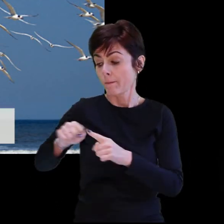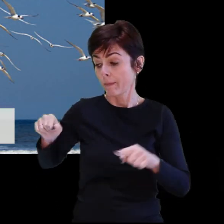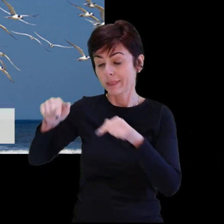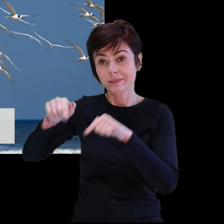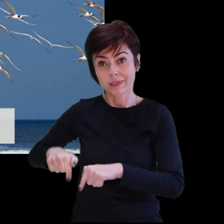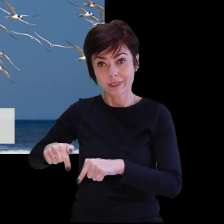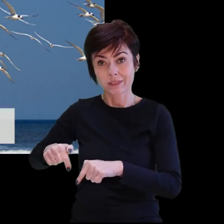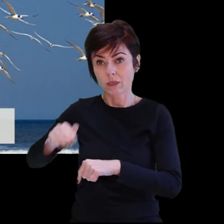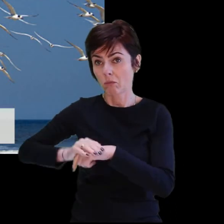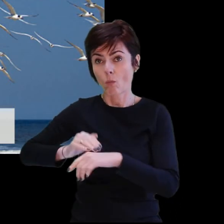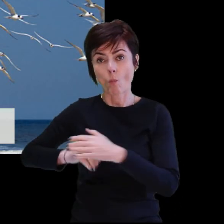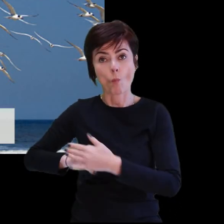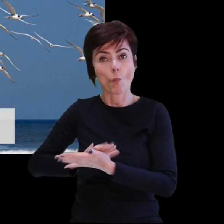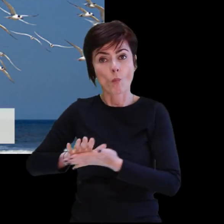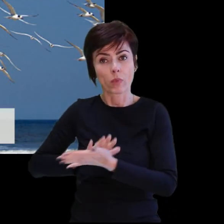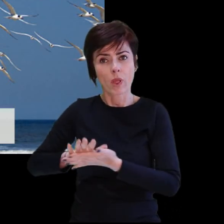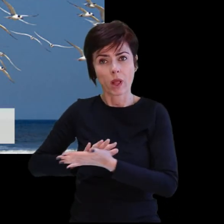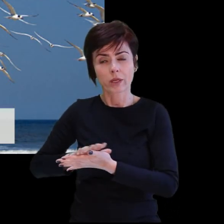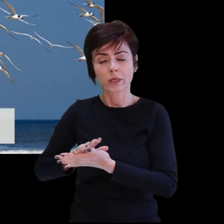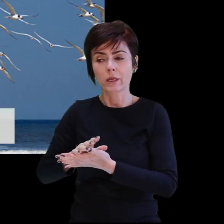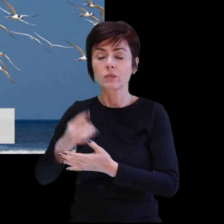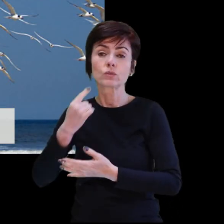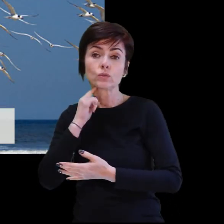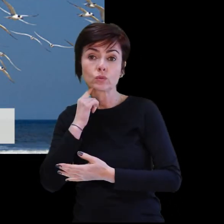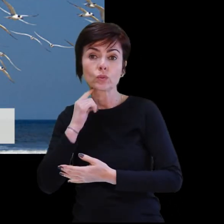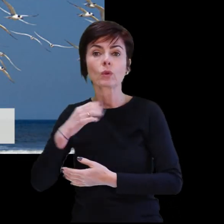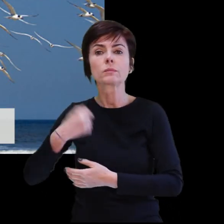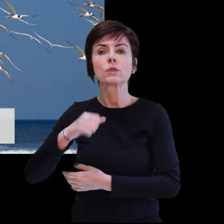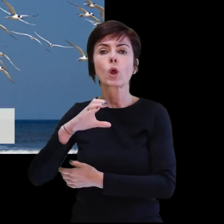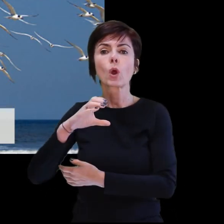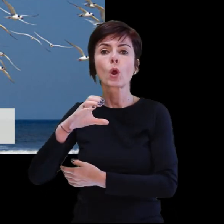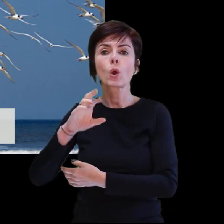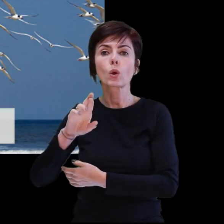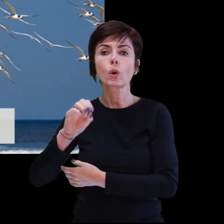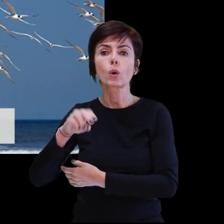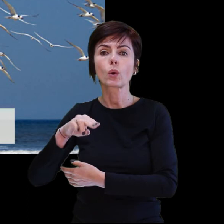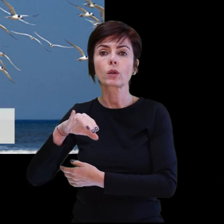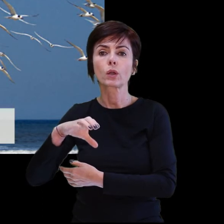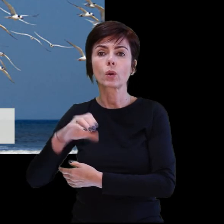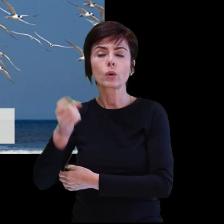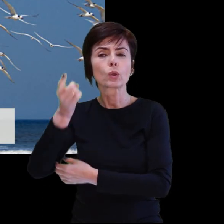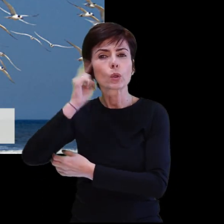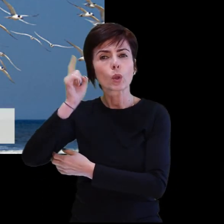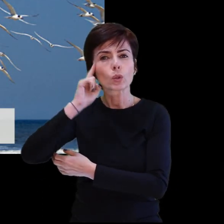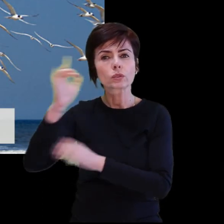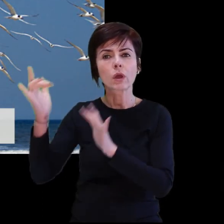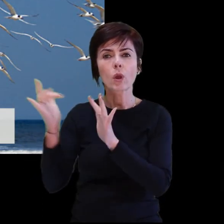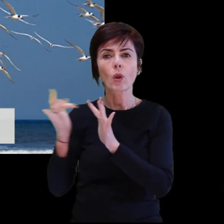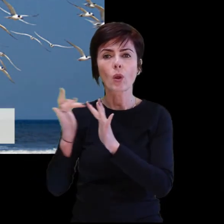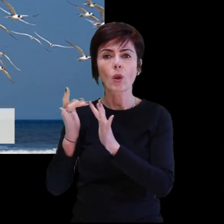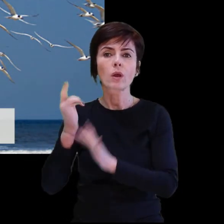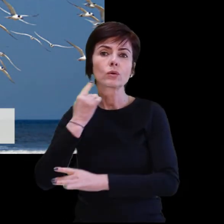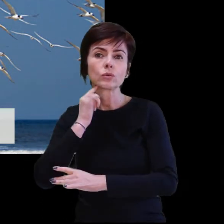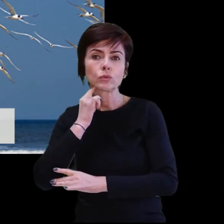Enquanto que no outro caso, quando não tem a bioacumulação, eu preciso de um efeito chamado de crônico, ou seja, eu teria que todos os dias